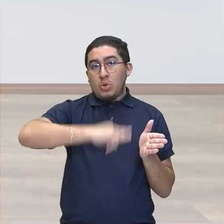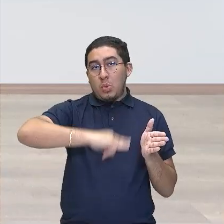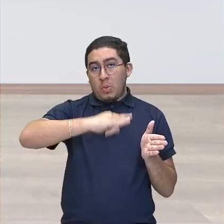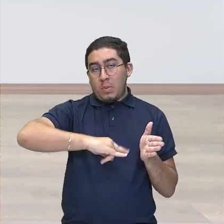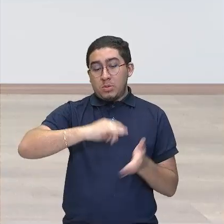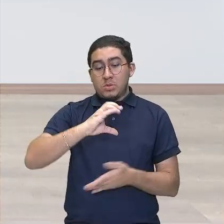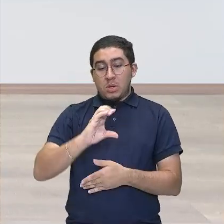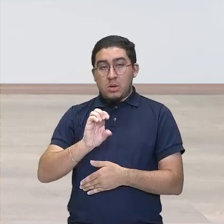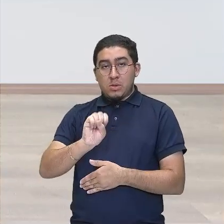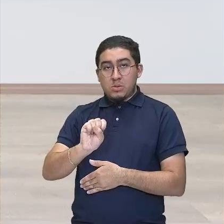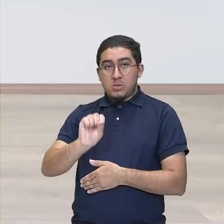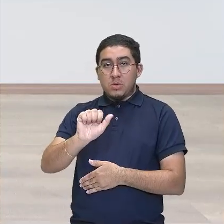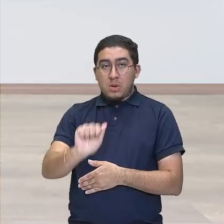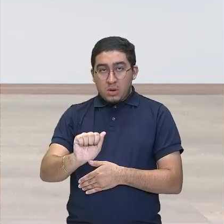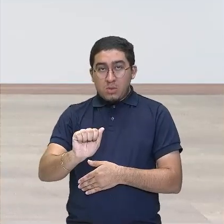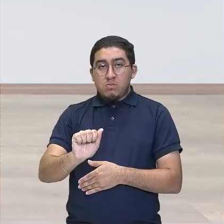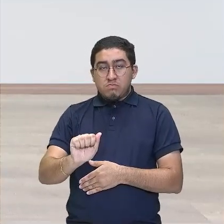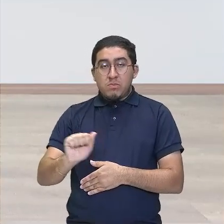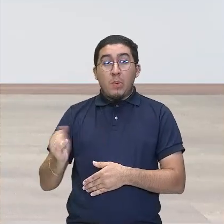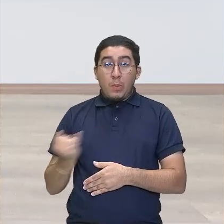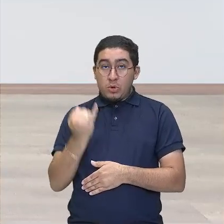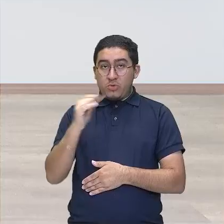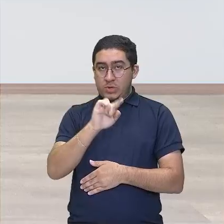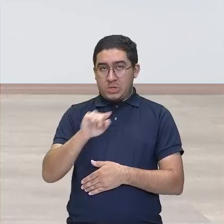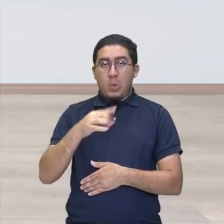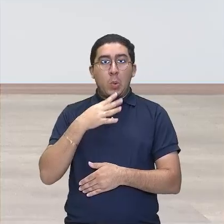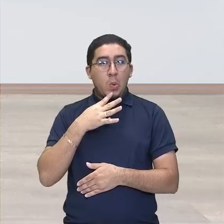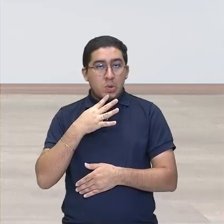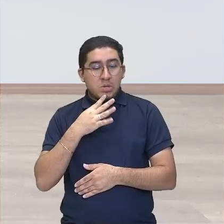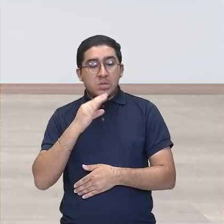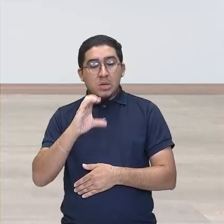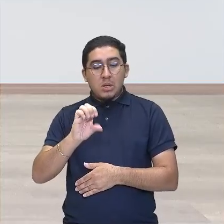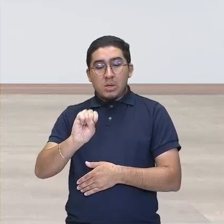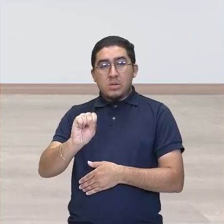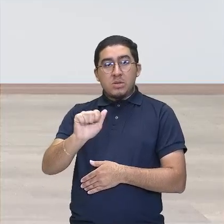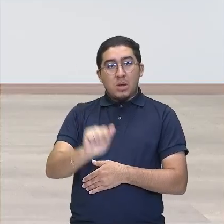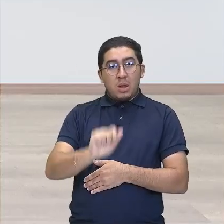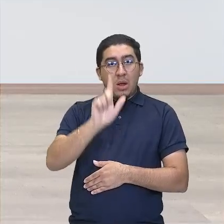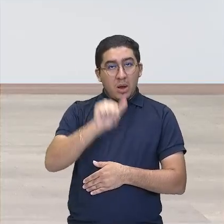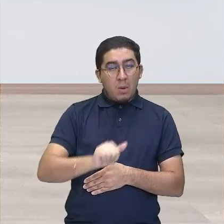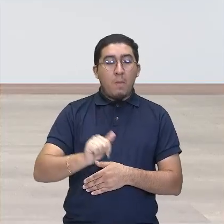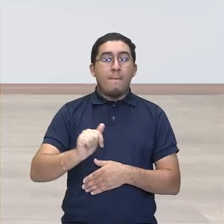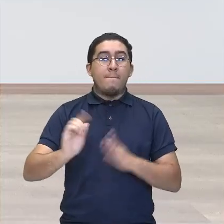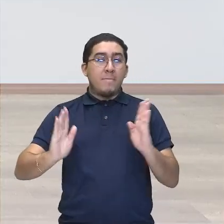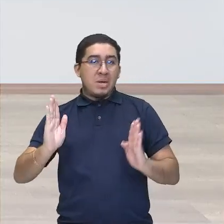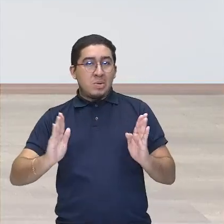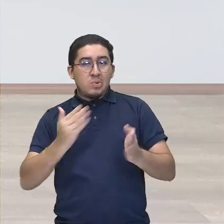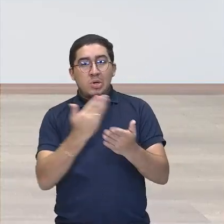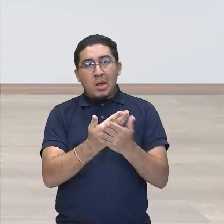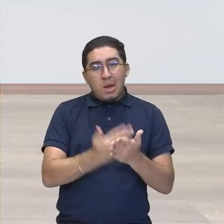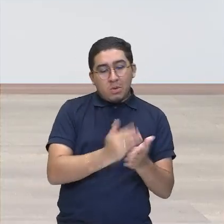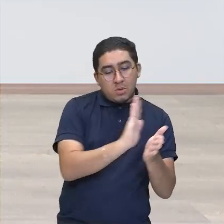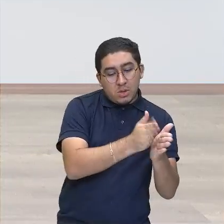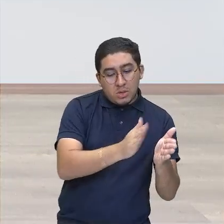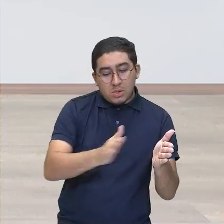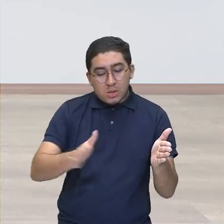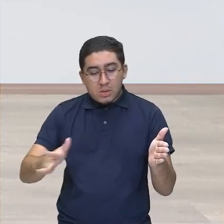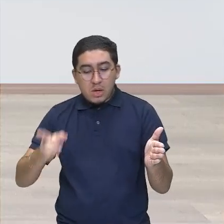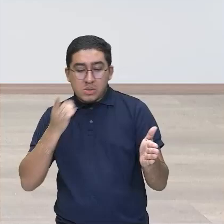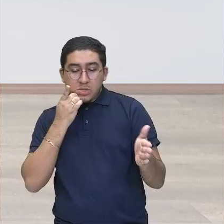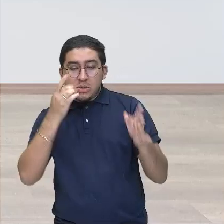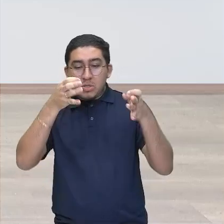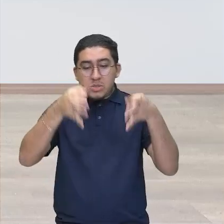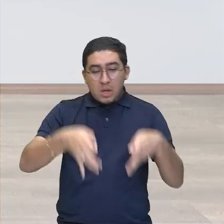vocês já conhecem esse documento, o cronograma de sequência de aula, então ele indica aí quais são as datas daquele